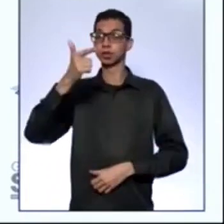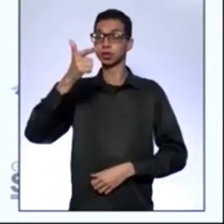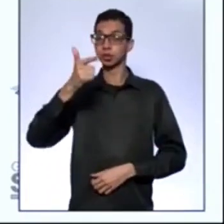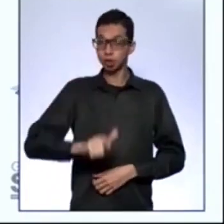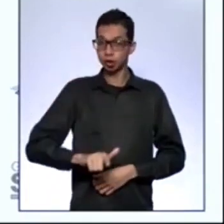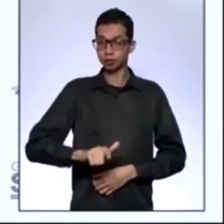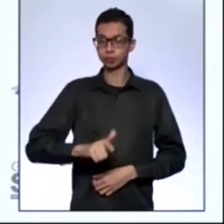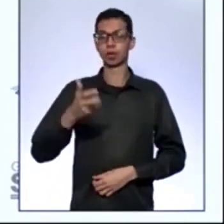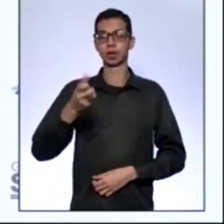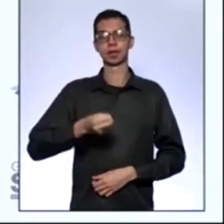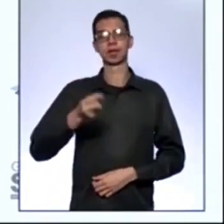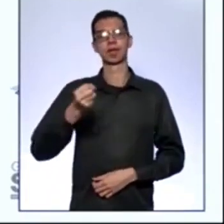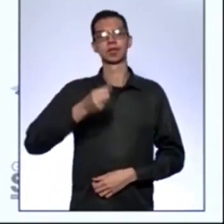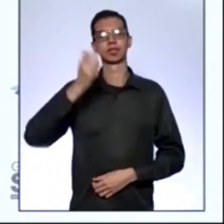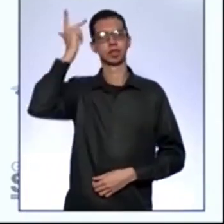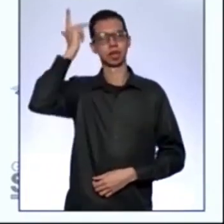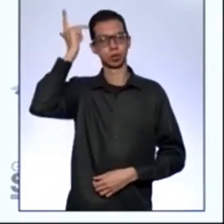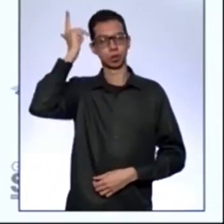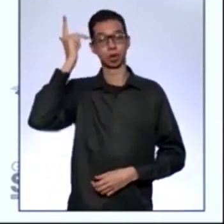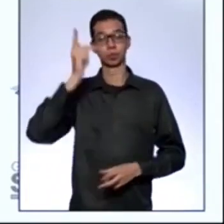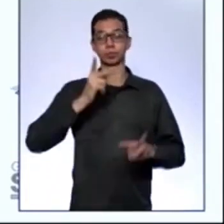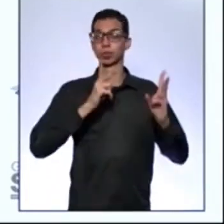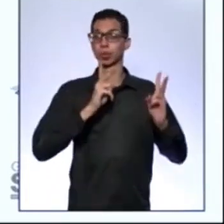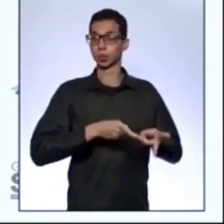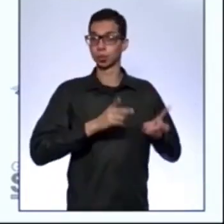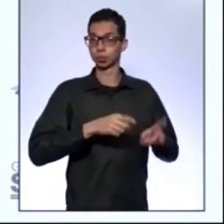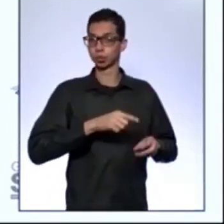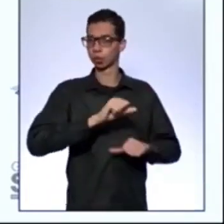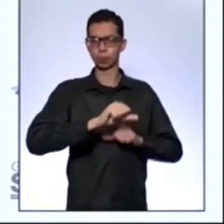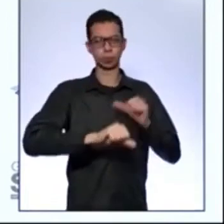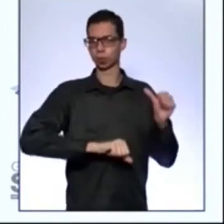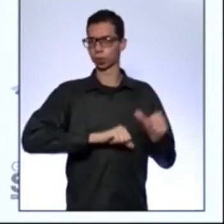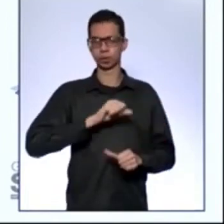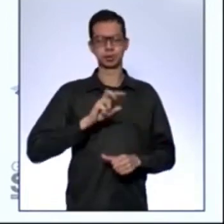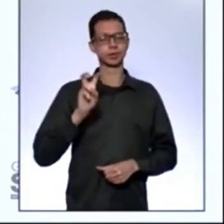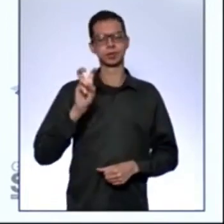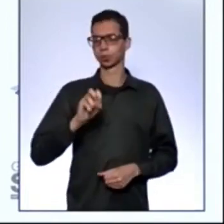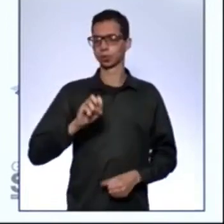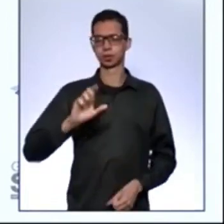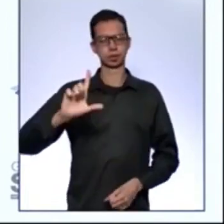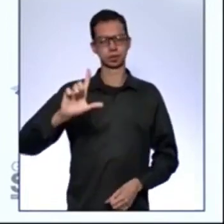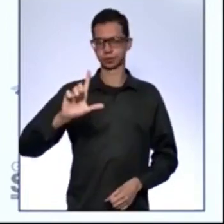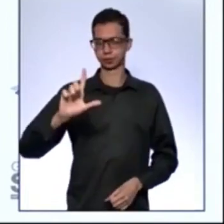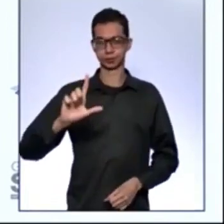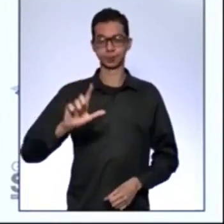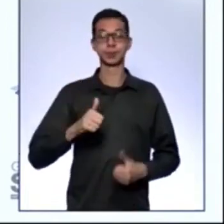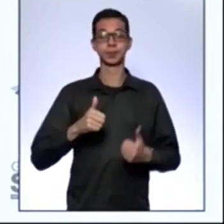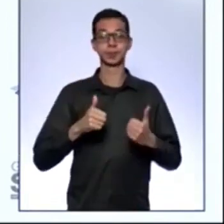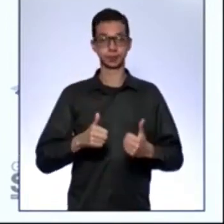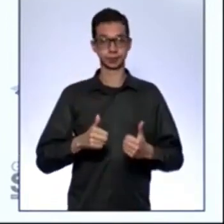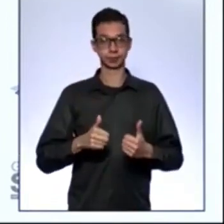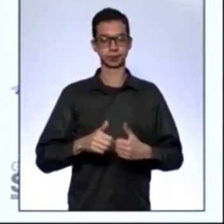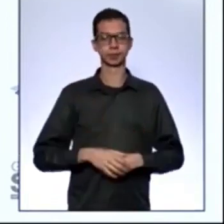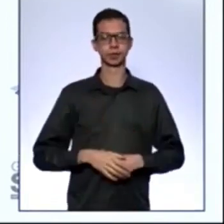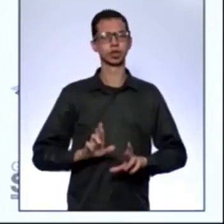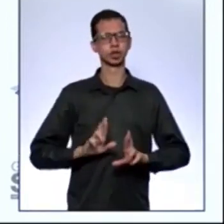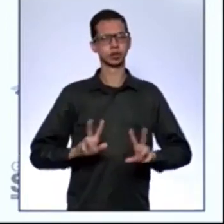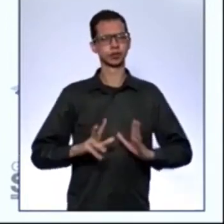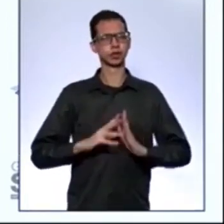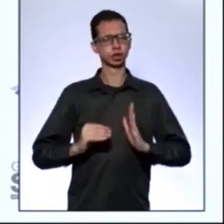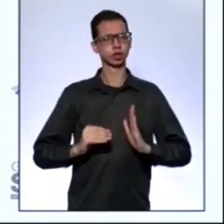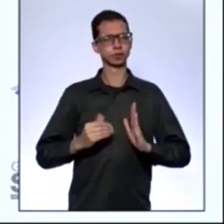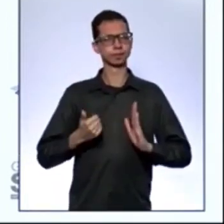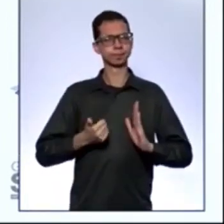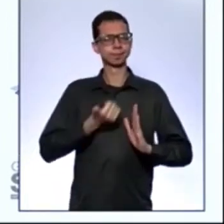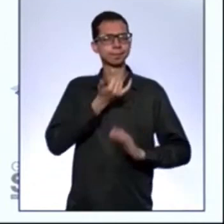nesse natural é constante então não muda 50 litros é difícil esse modelo tá